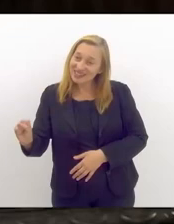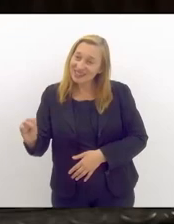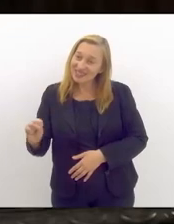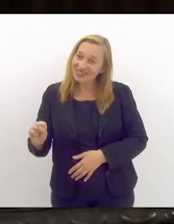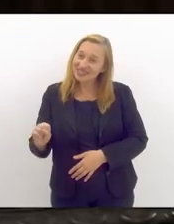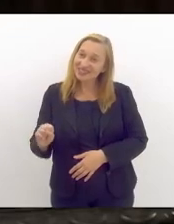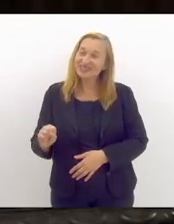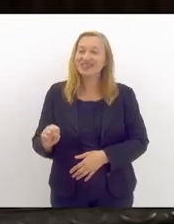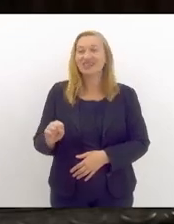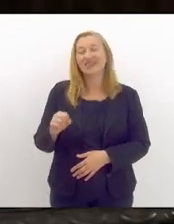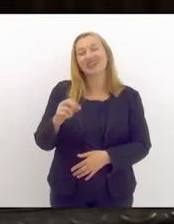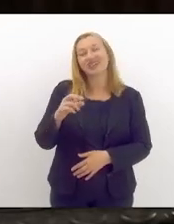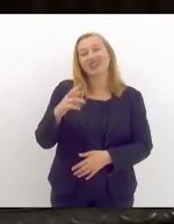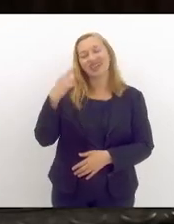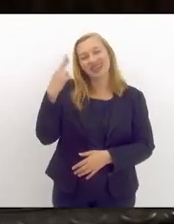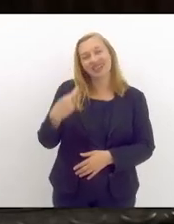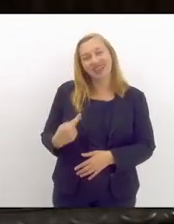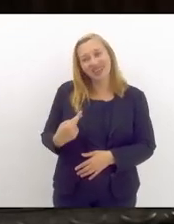Renata,